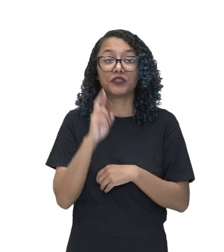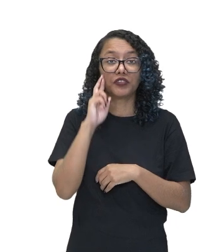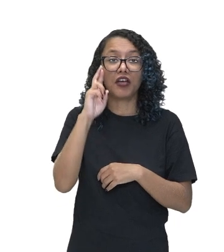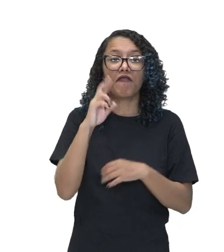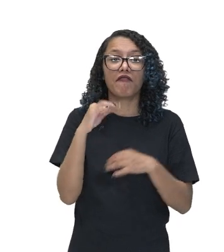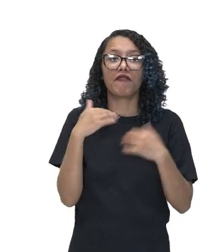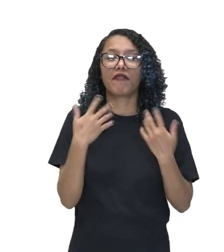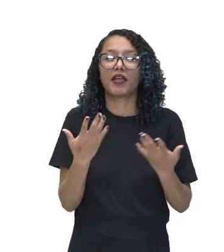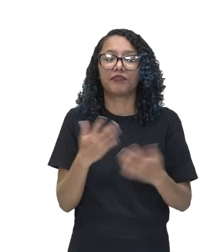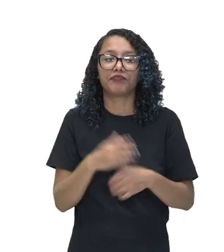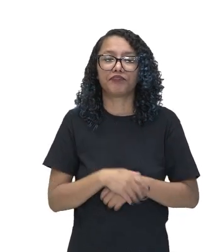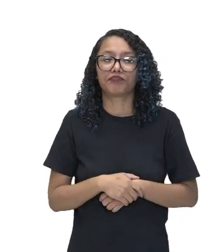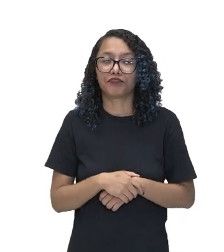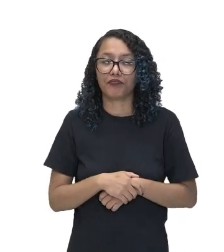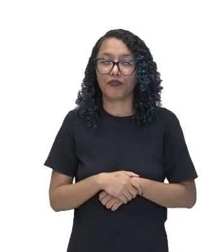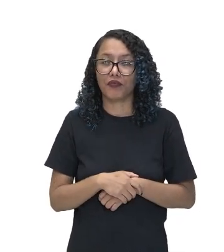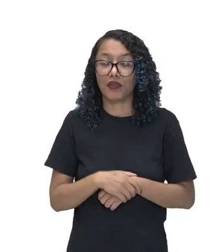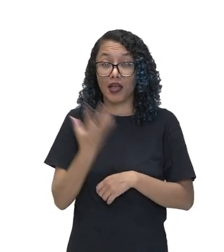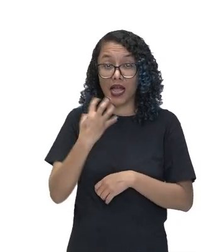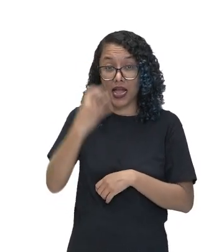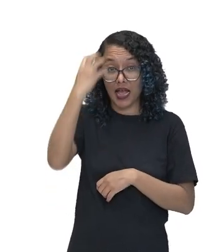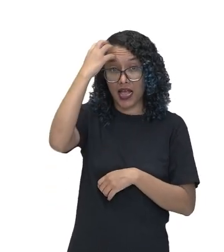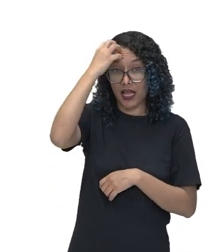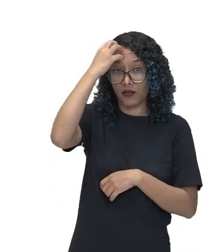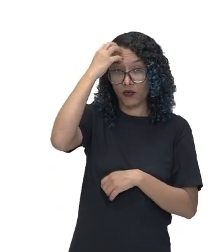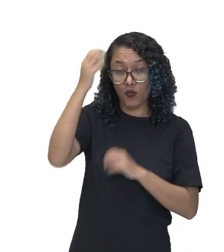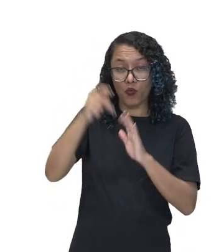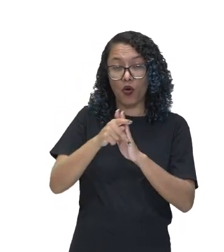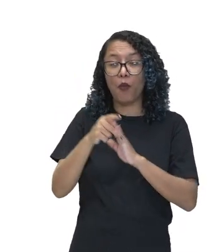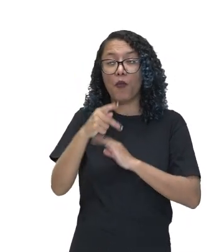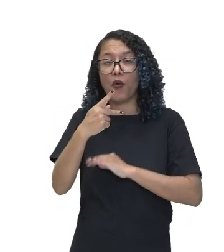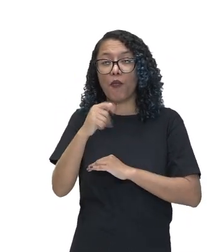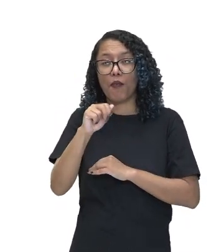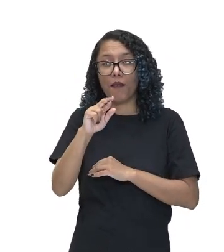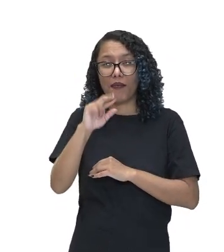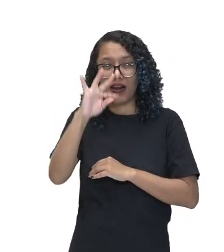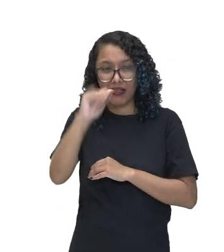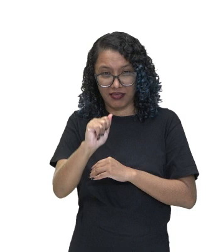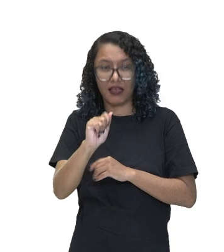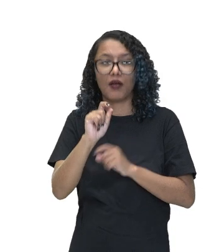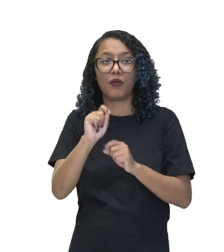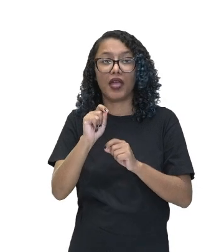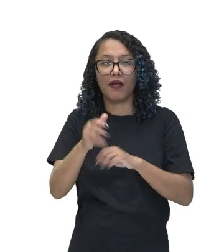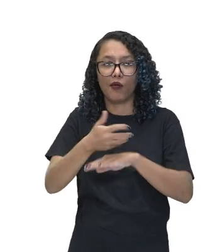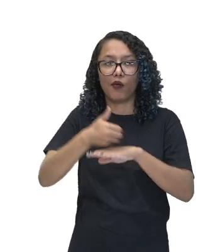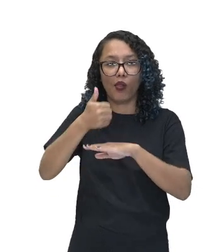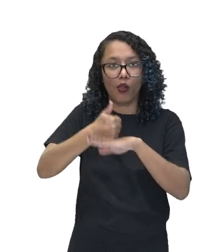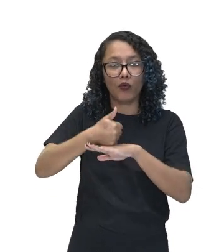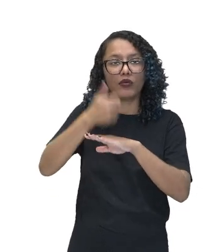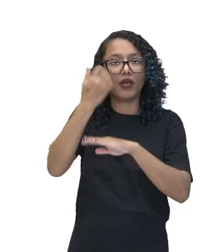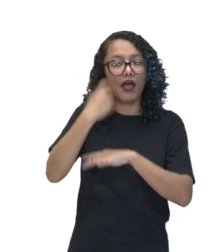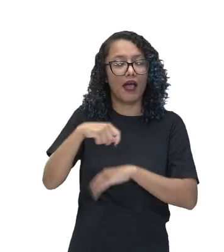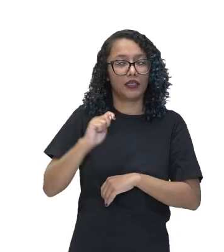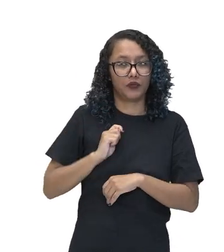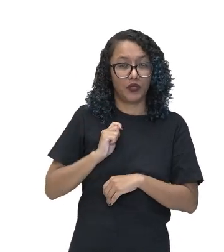Prata, né, que era uma colônia espanhola. Então, lá no passado, esses 3 países eles